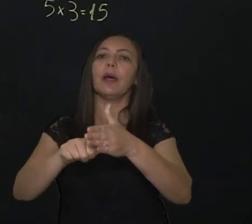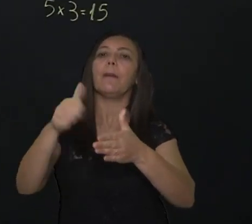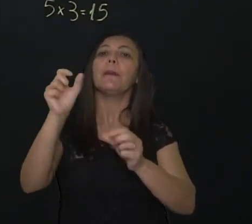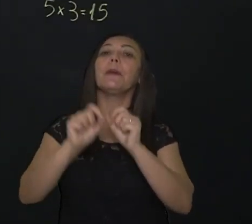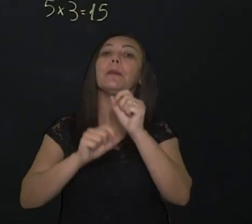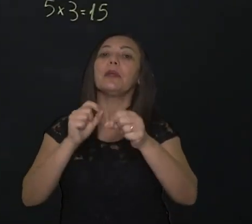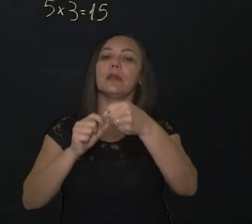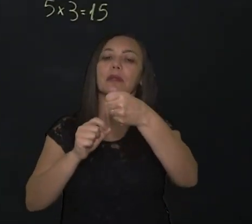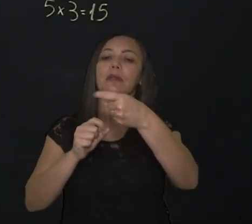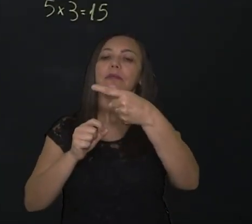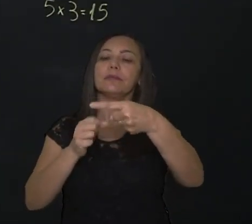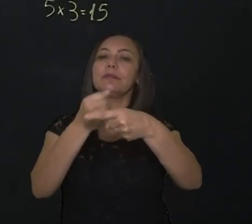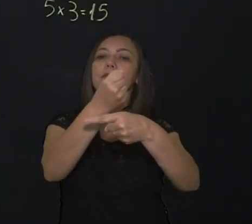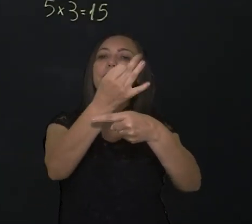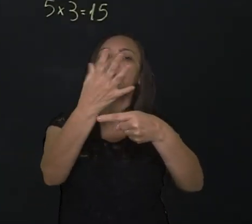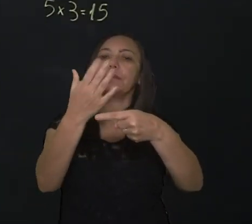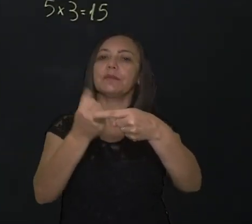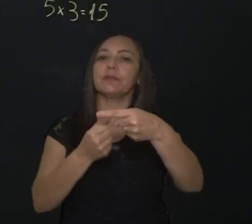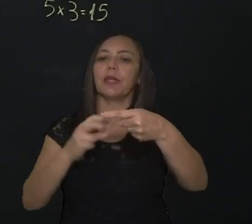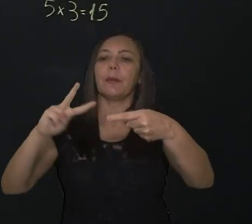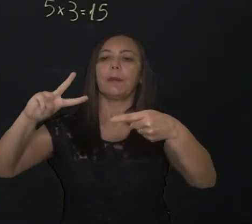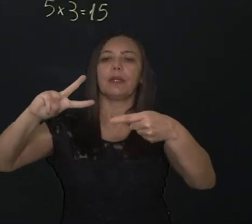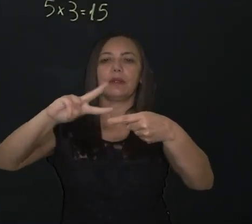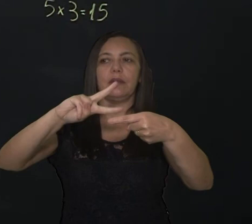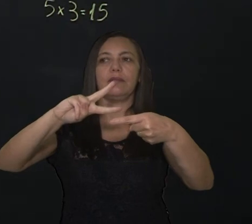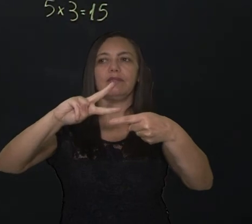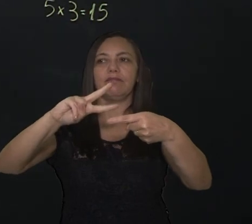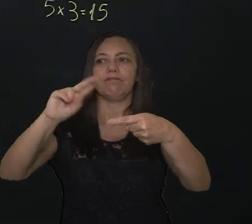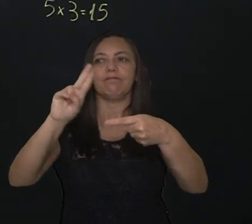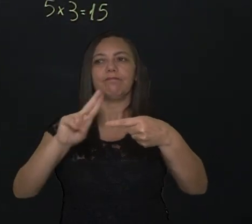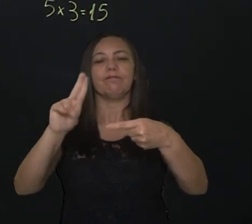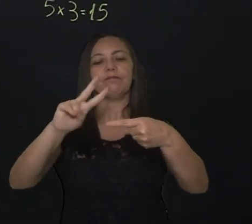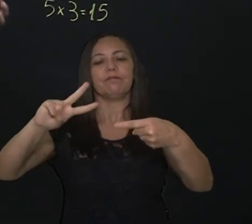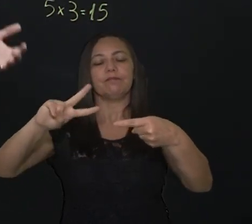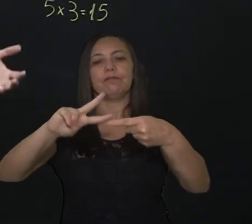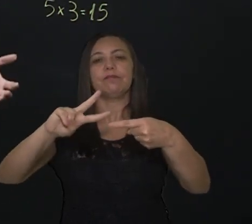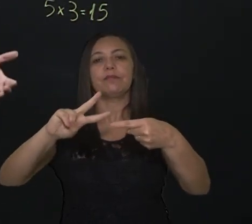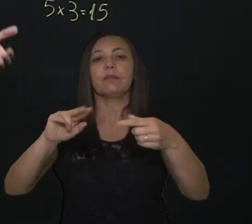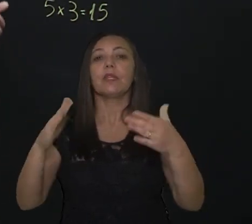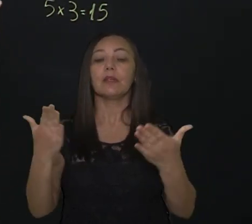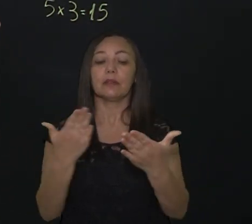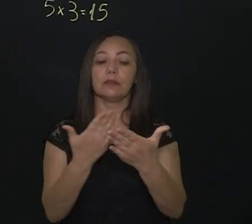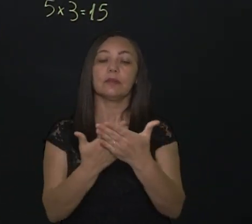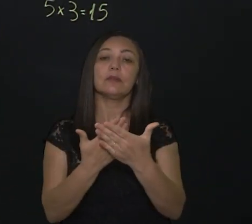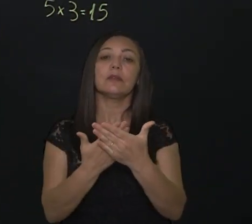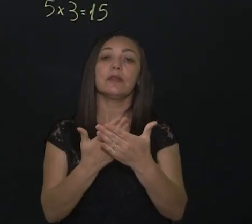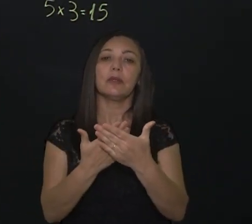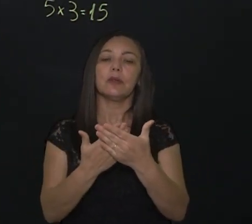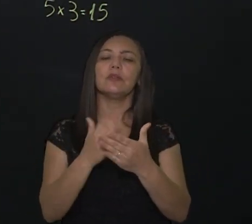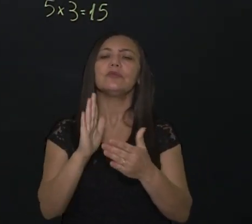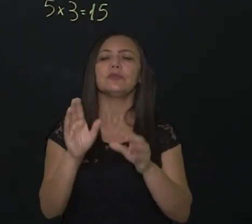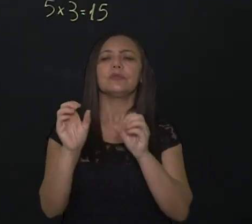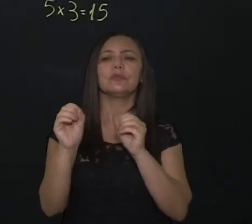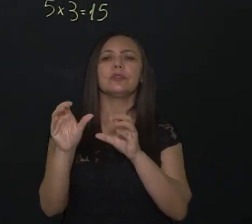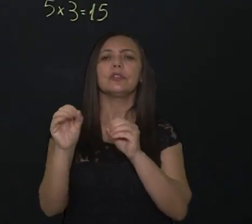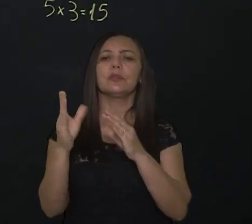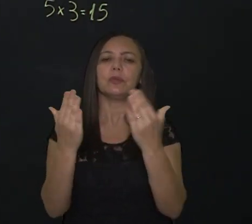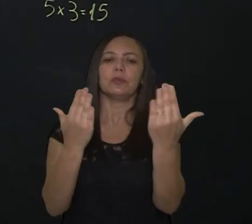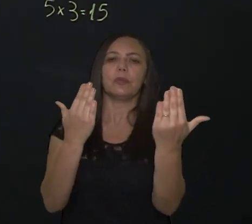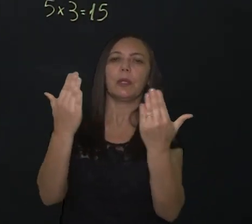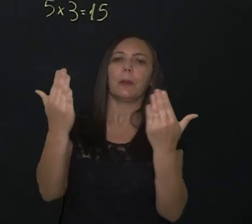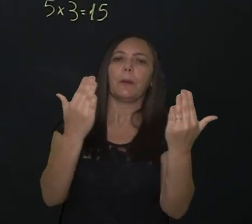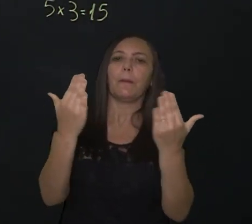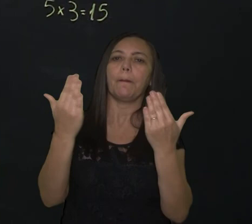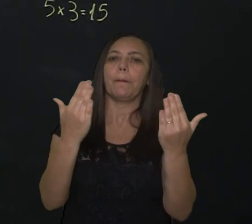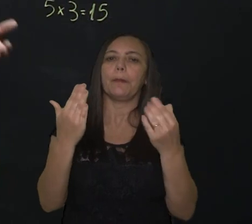primeira fração ela será menor do que a segunda fração. Então, gente, nessa nossa aula, nós trabalhamos aqui